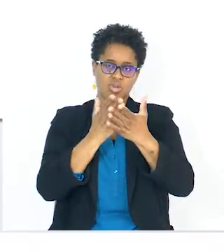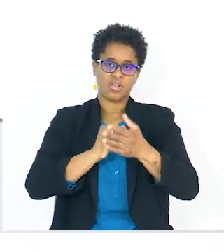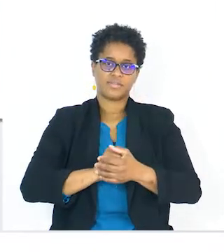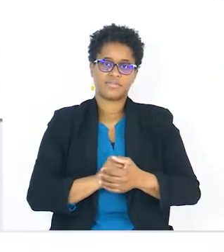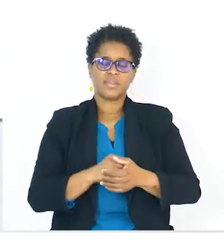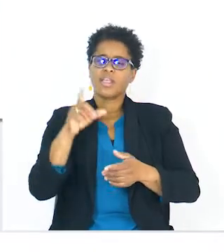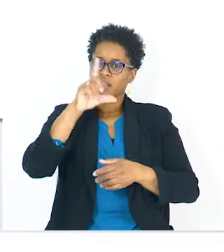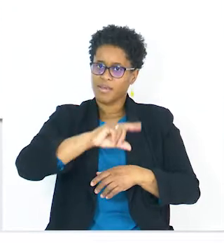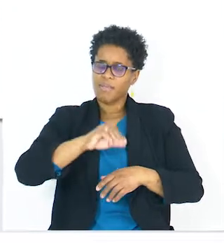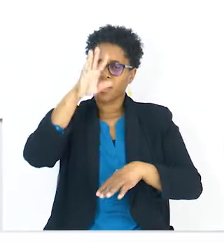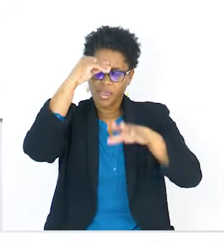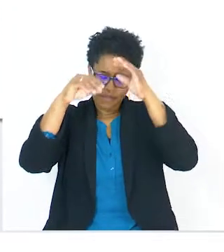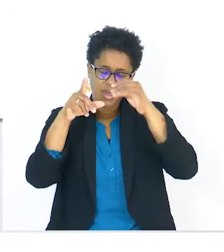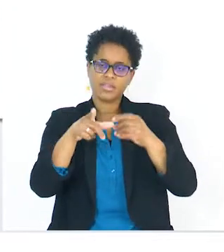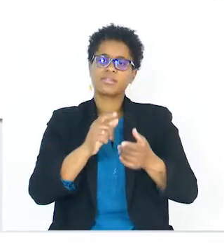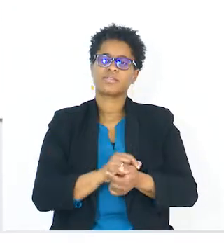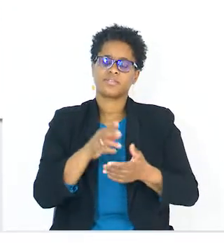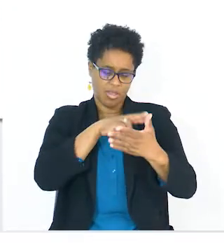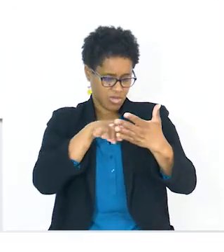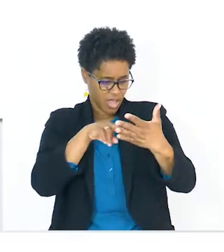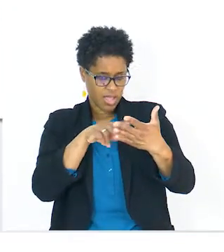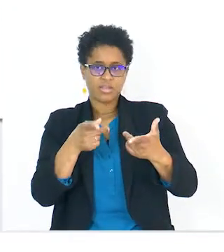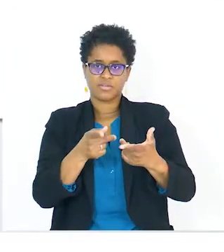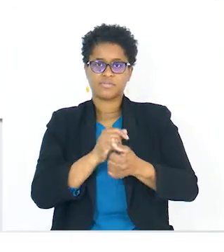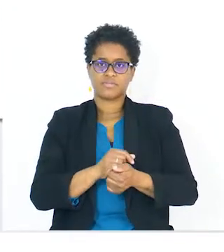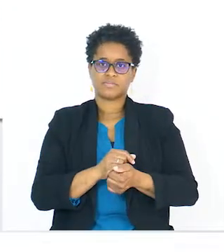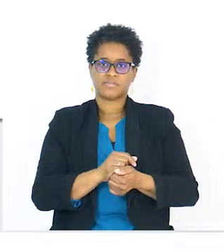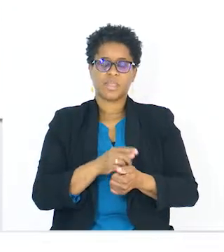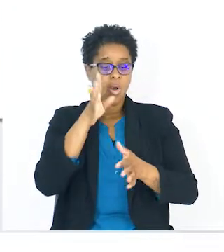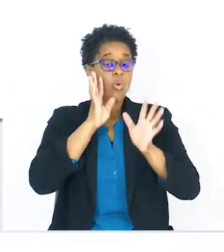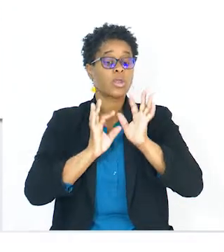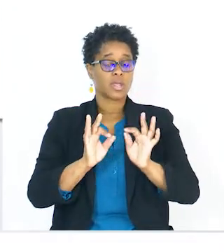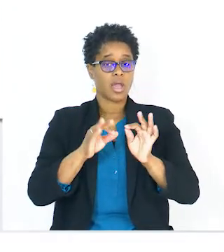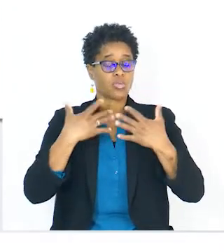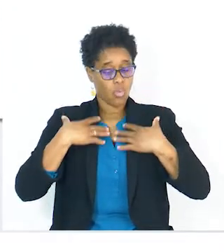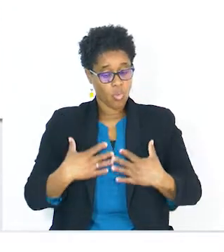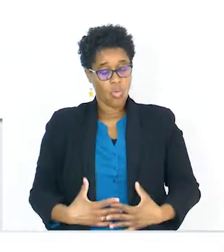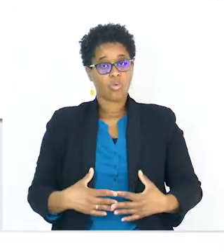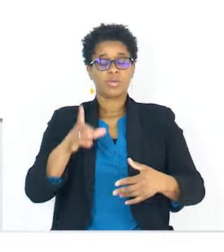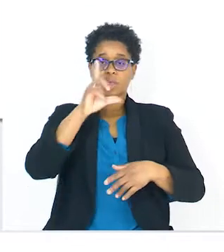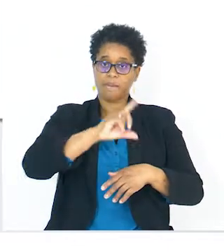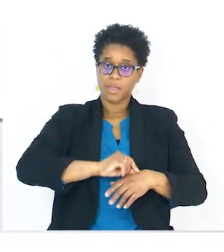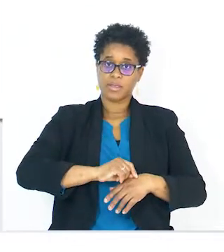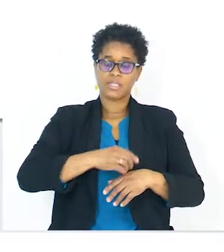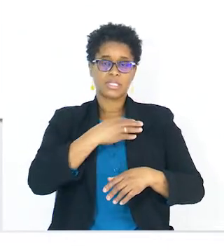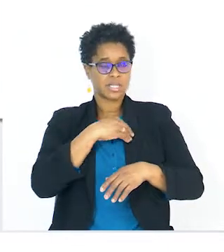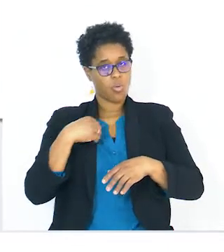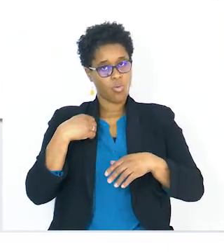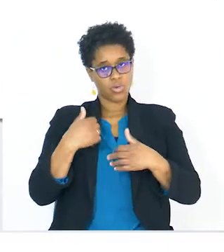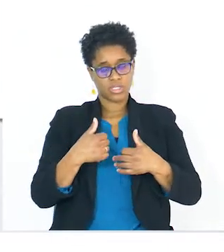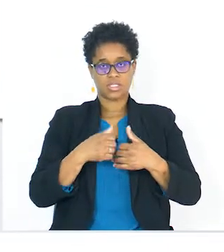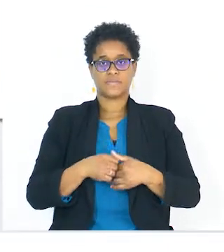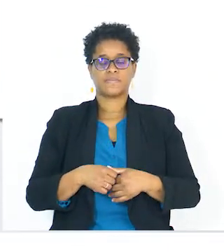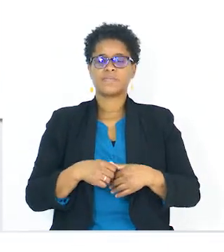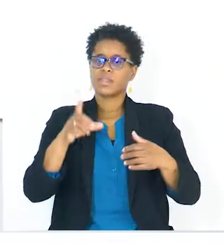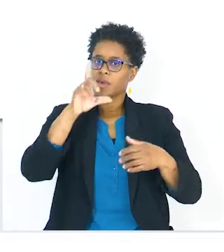escola. Também aprende-se, vamos ler, a cuidar do corpo e da